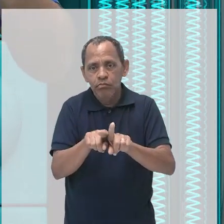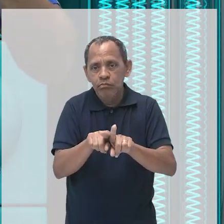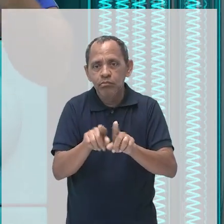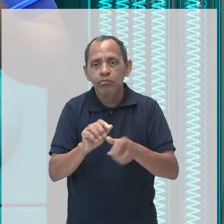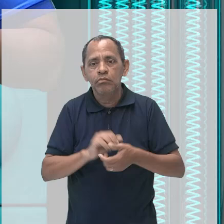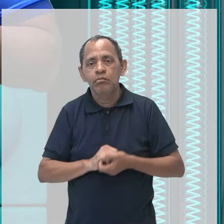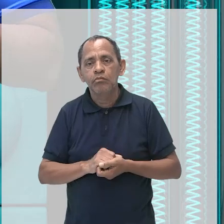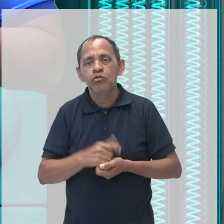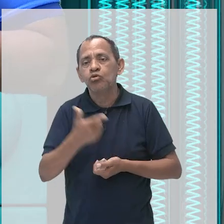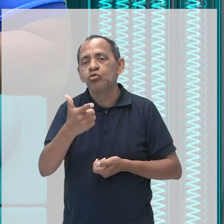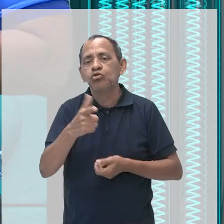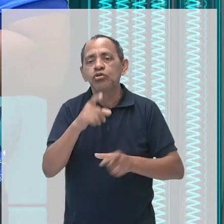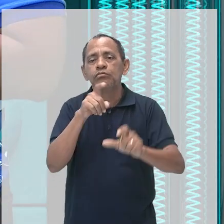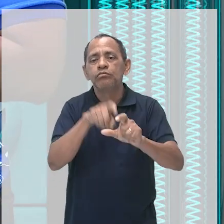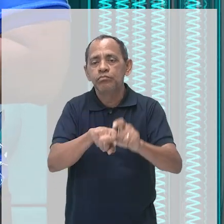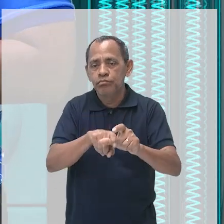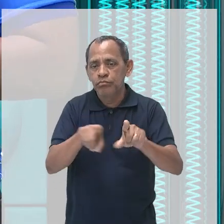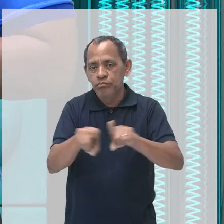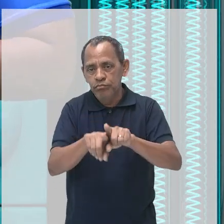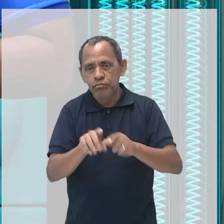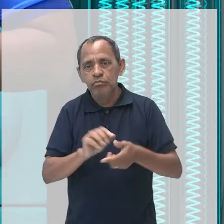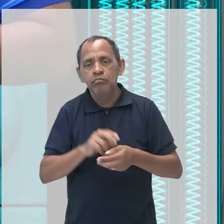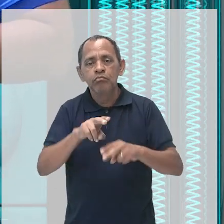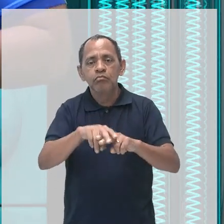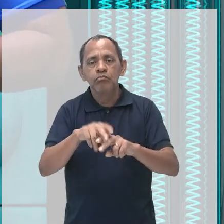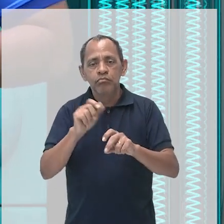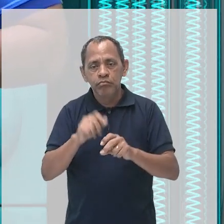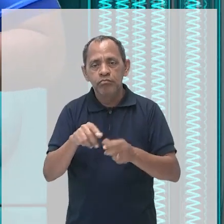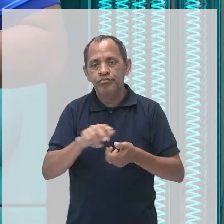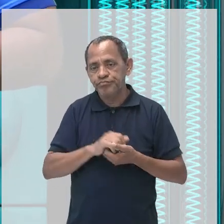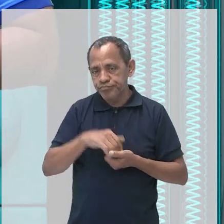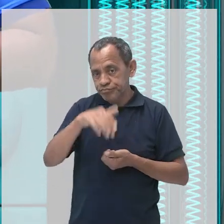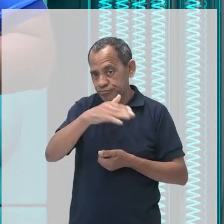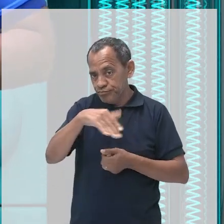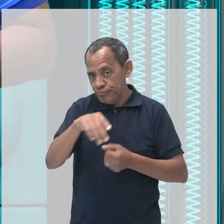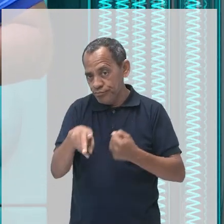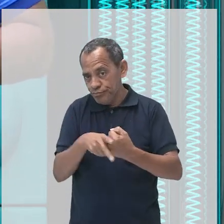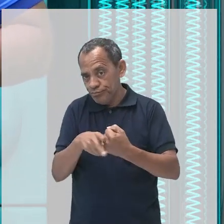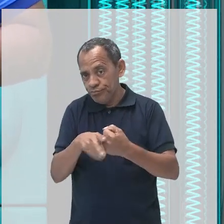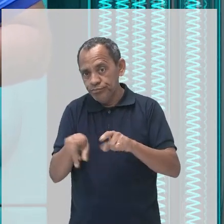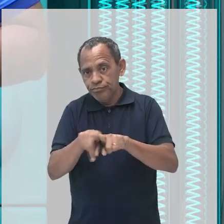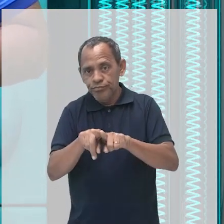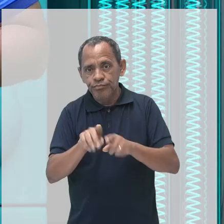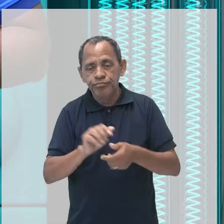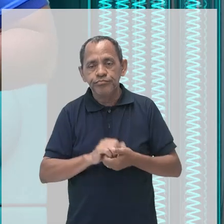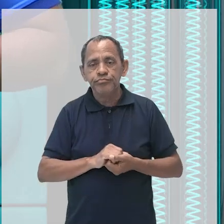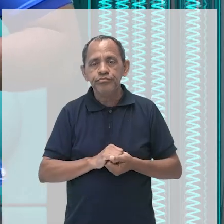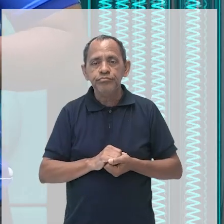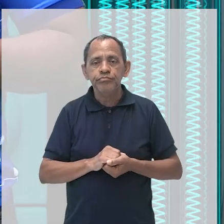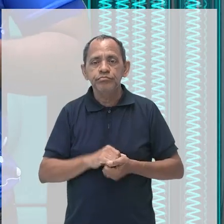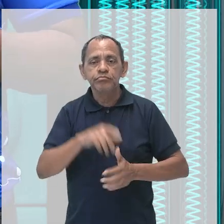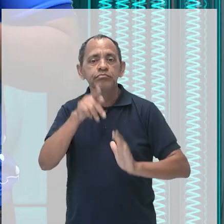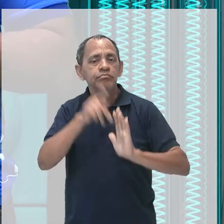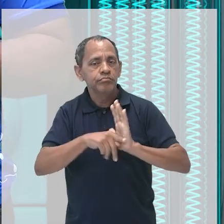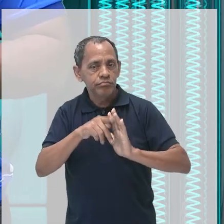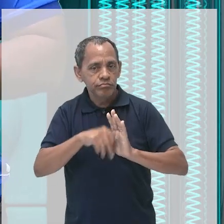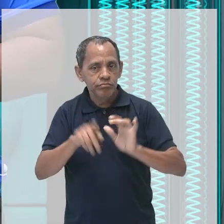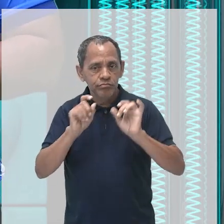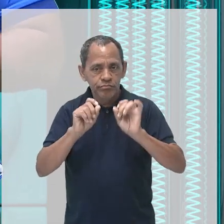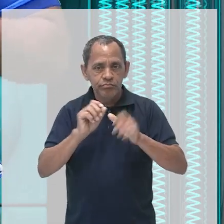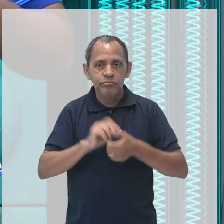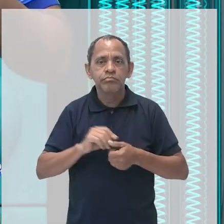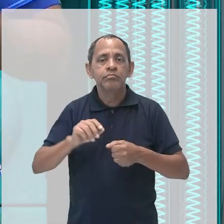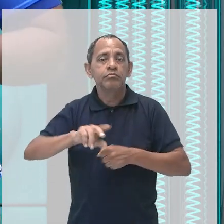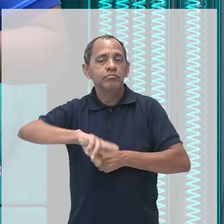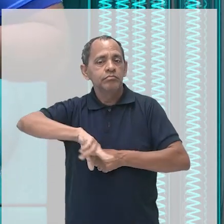tudo isso é construído por meio desse plano verbal. Mas não temos apenas o plano verbal na nossa propaganda, nós temos o plano não